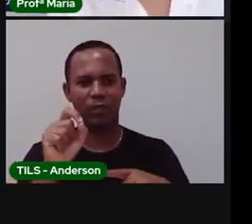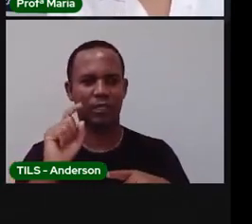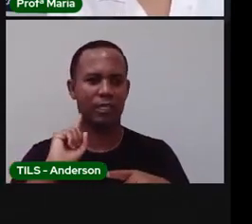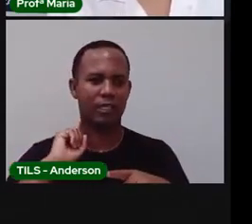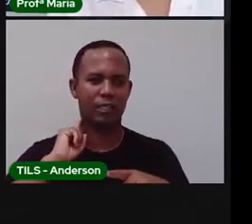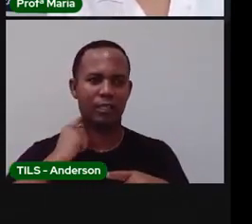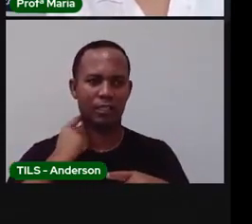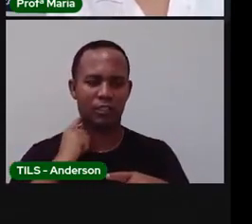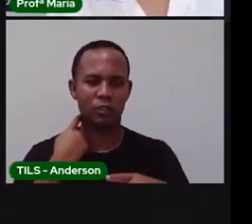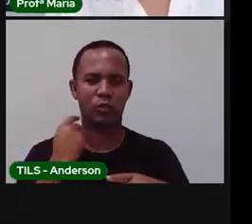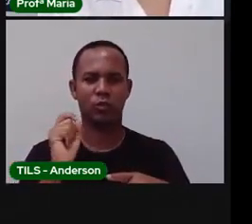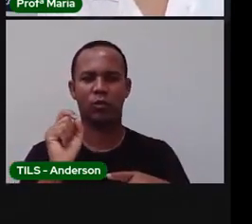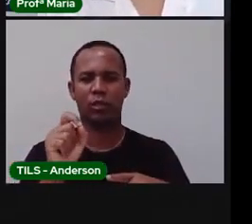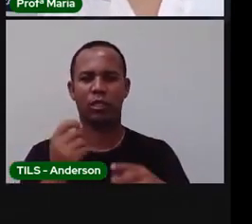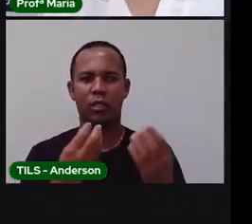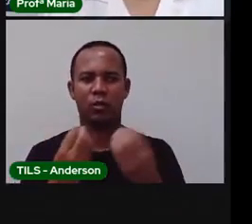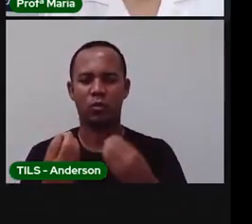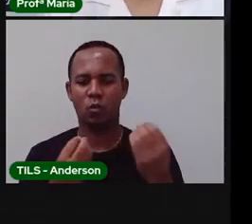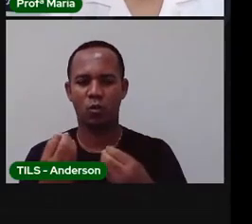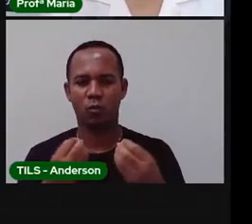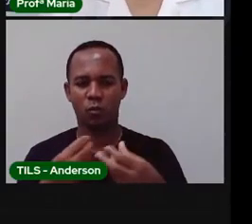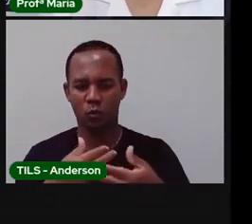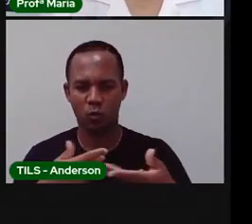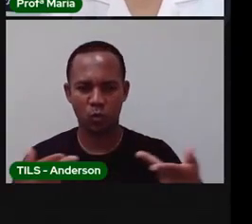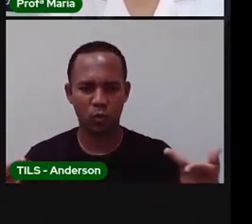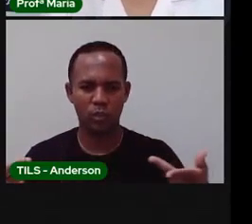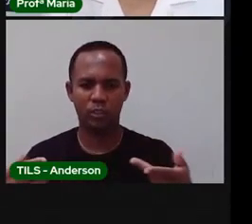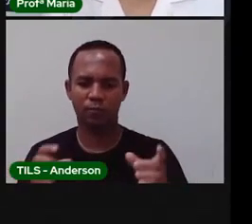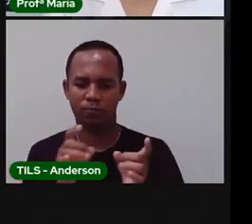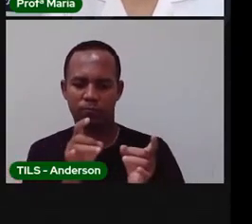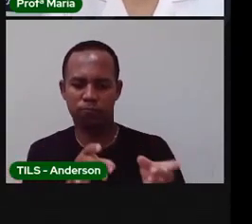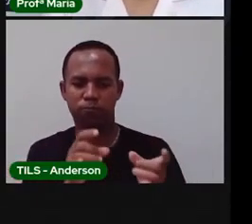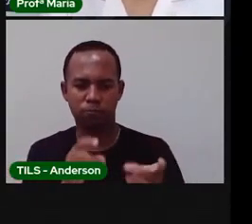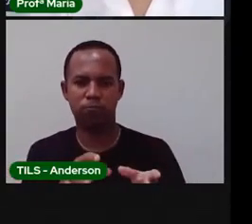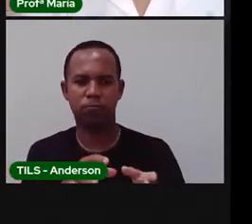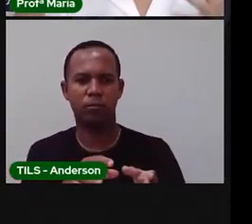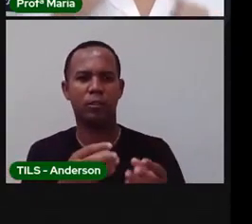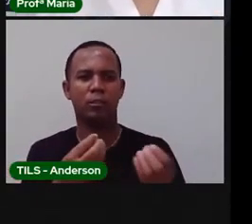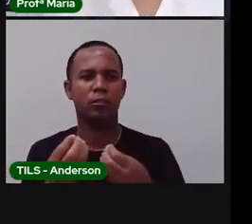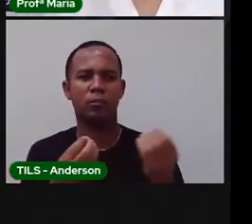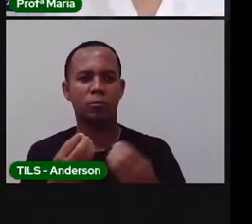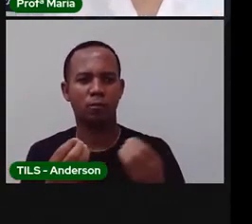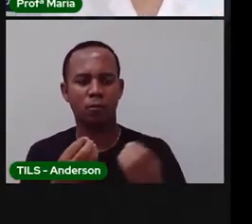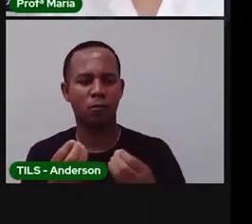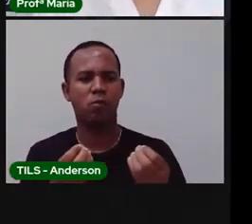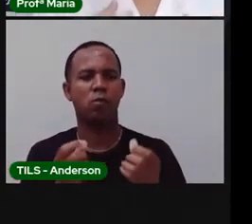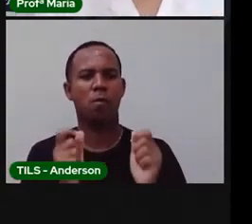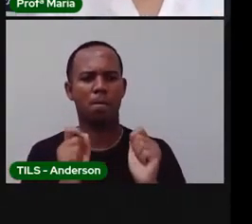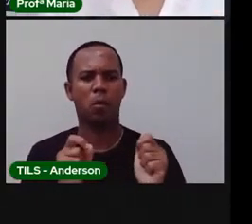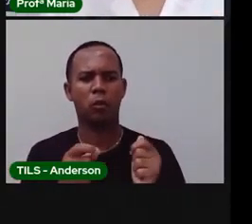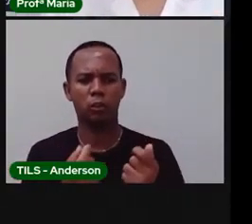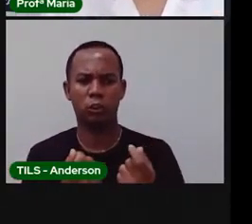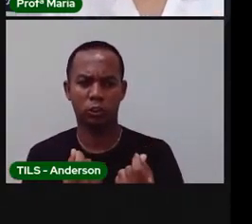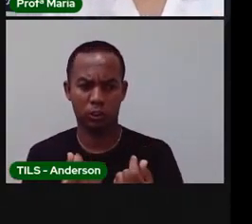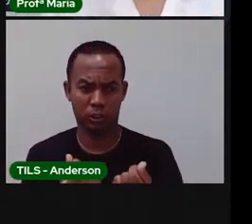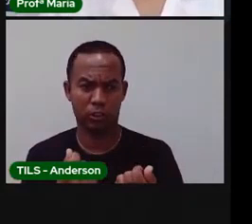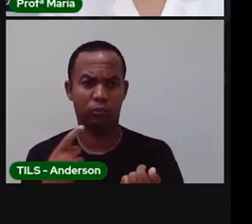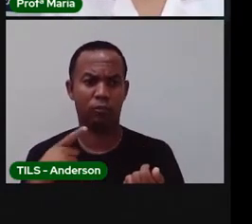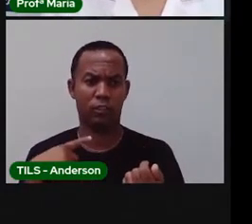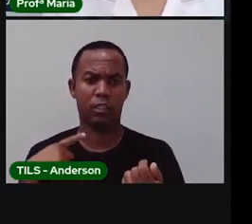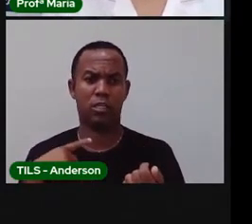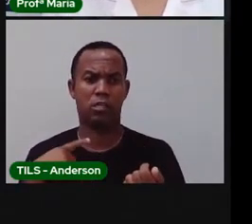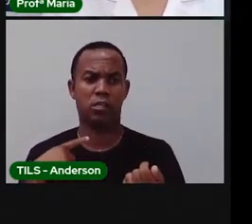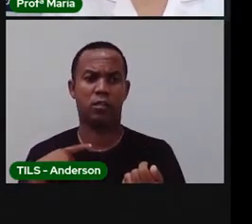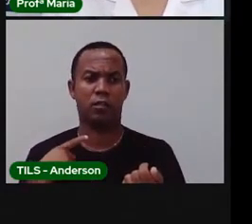a gente está jogando fora, materiais que eles podem vender, arrecadar o dinheiro, ganha esse dinheiro, e